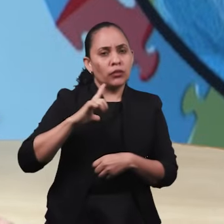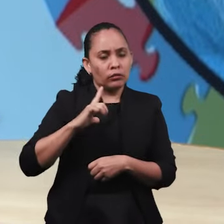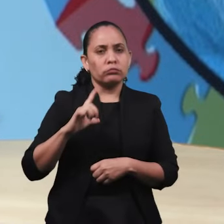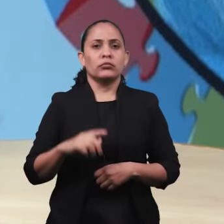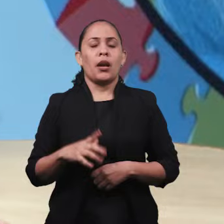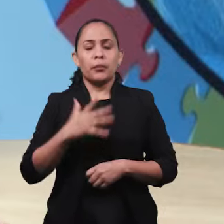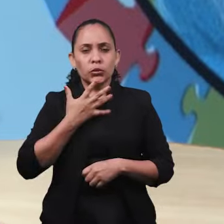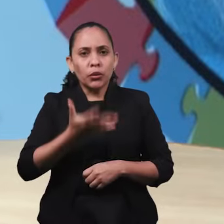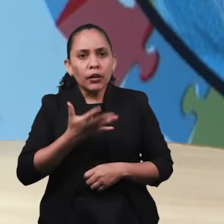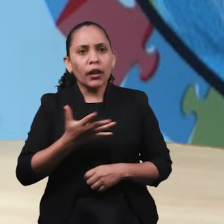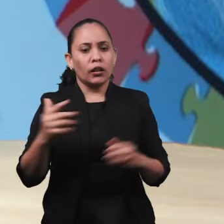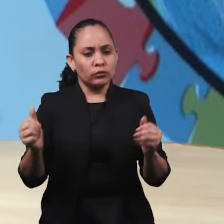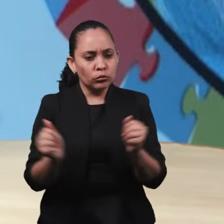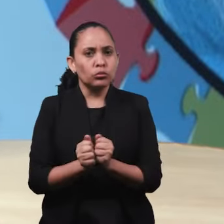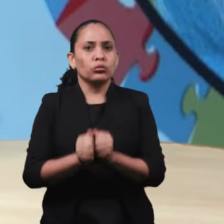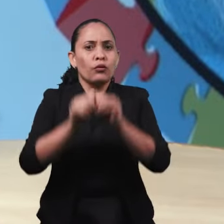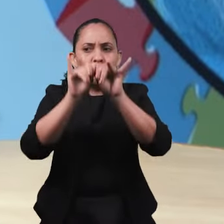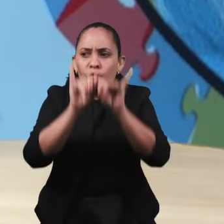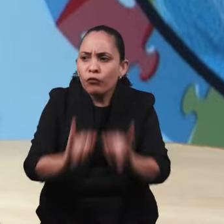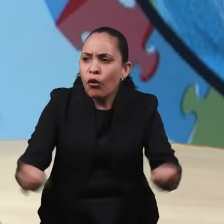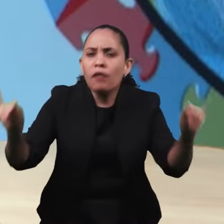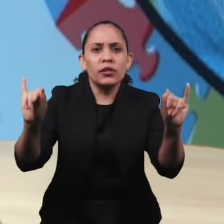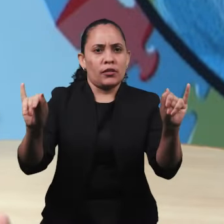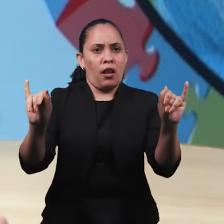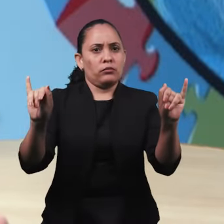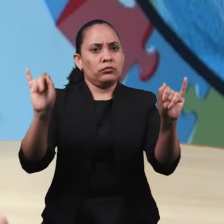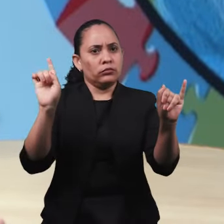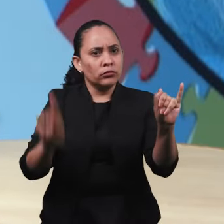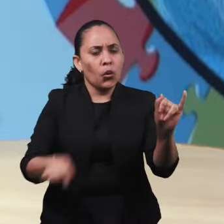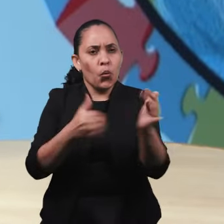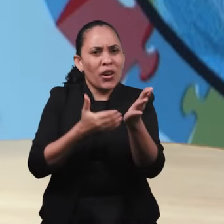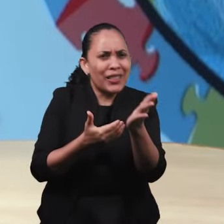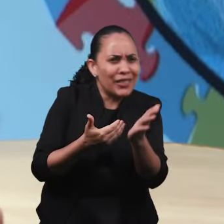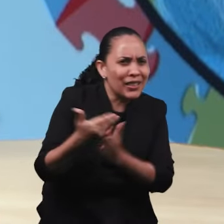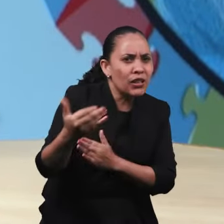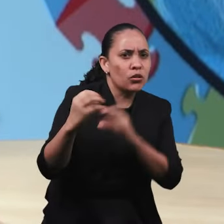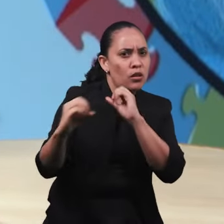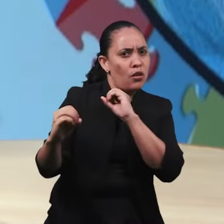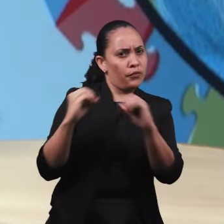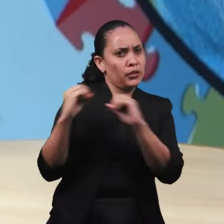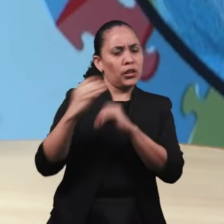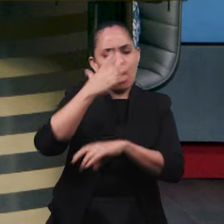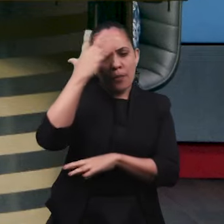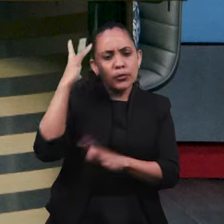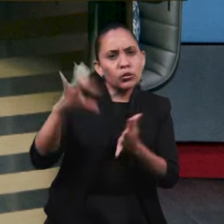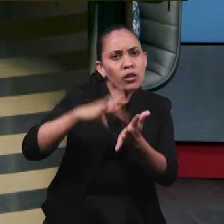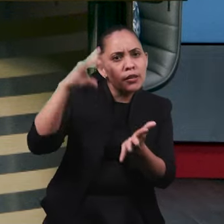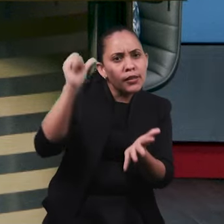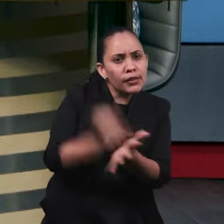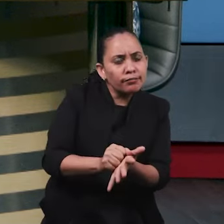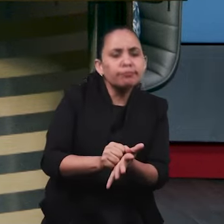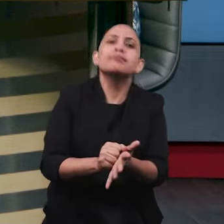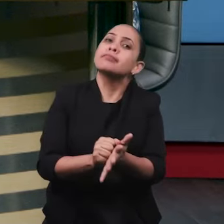querer participar. Uhum. Quando for divulgada o início da oficina, a pessoa se